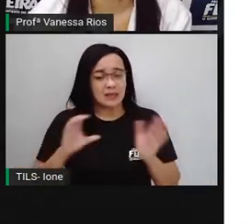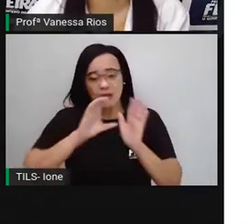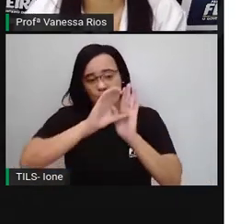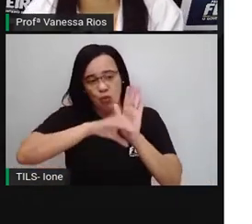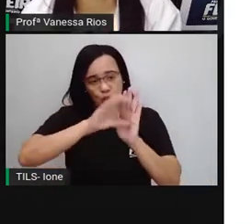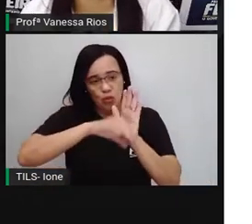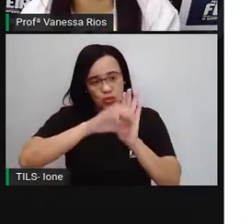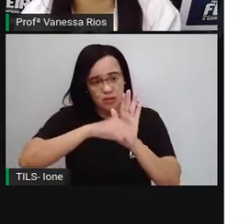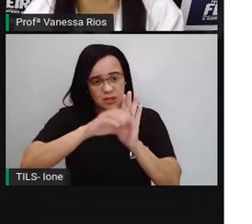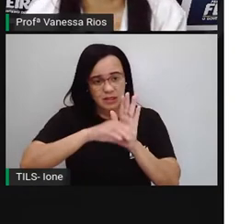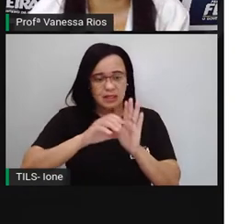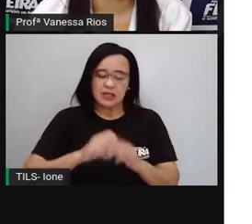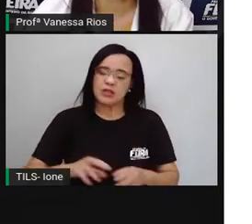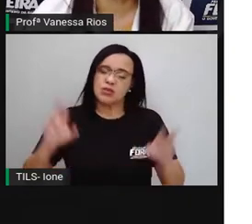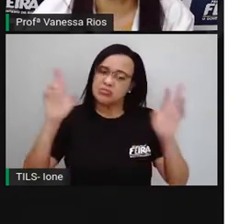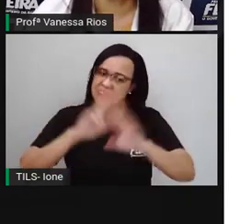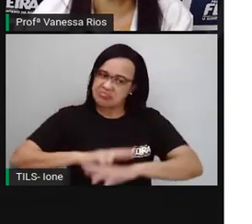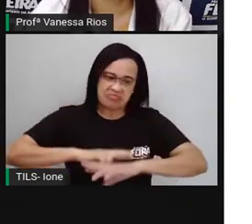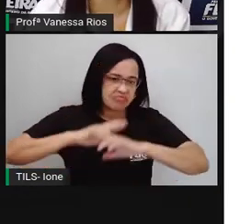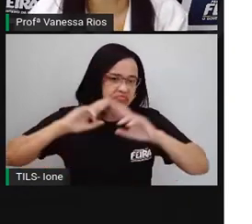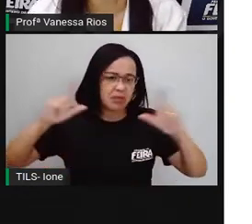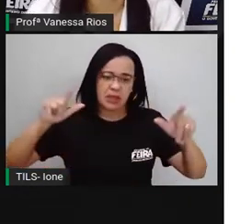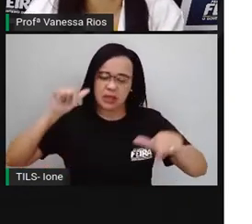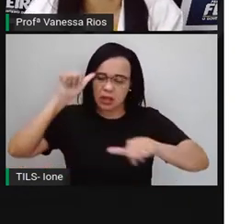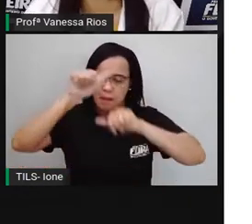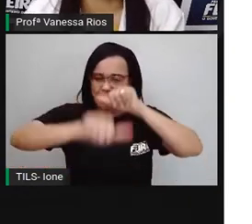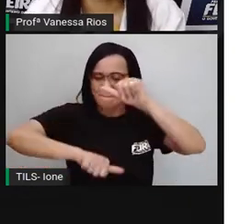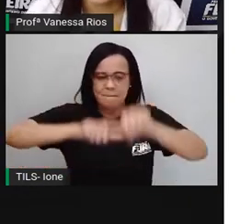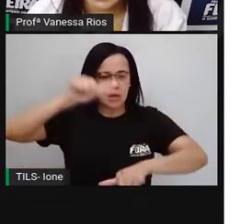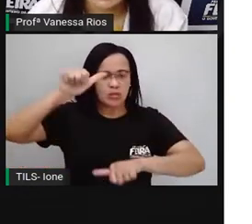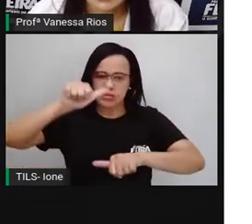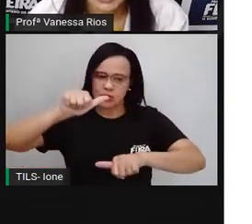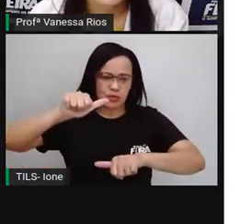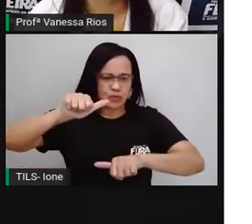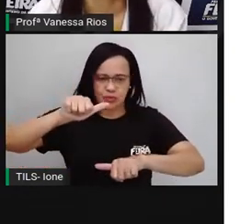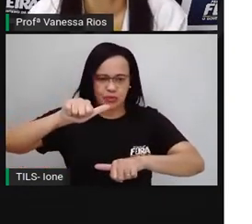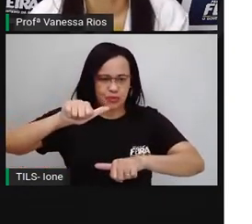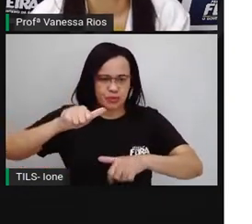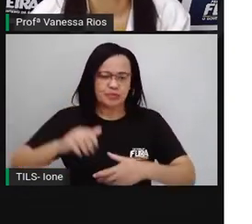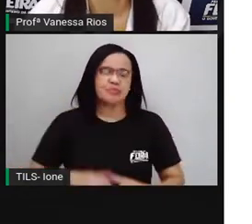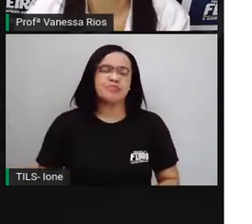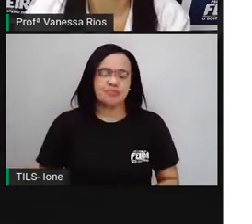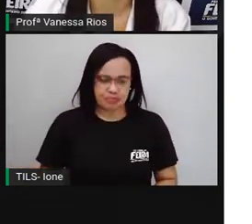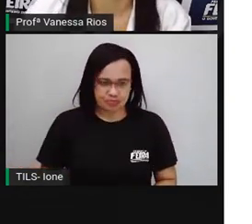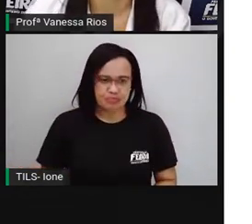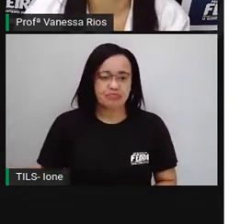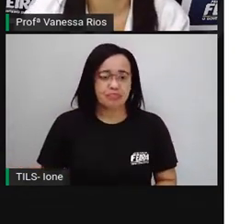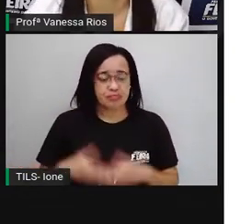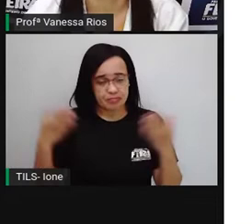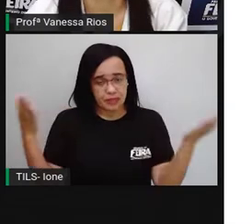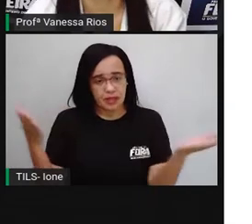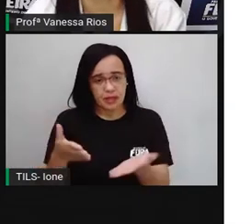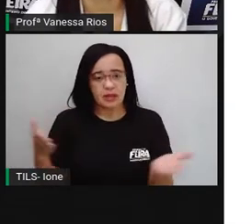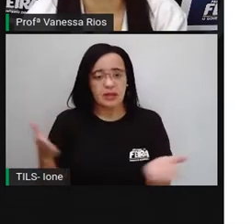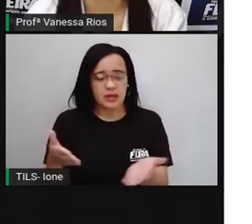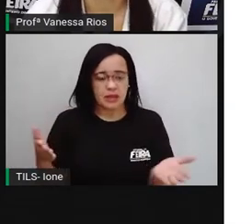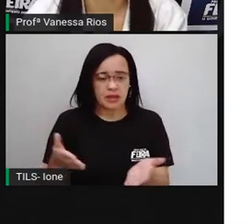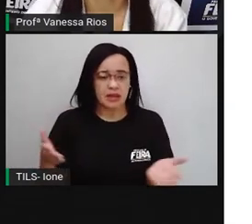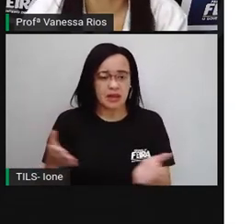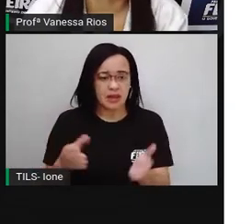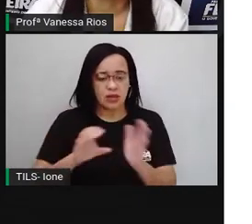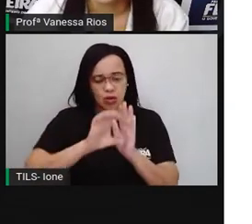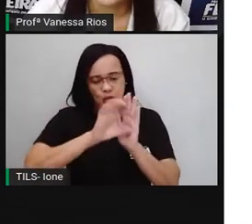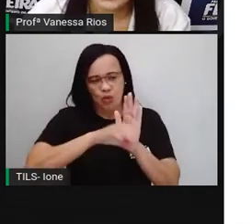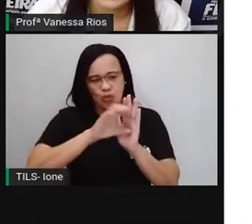de figuras que rolam, figuras que não rolam, eles não são mais usados aí quando a gente quer classificar os poliedros e